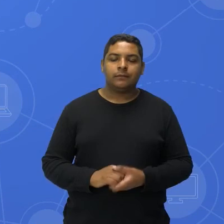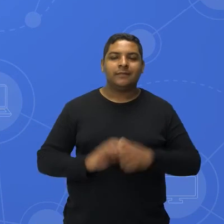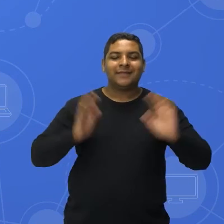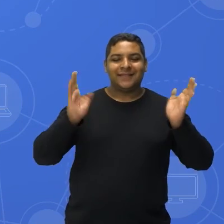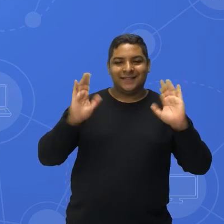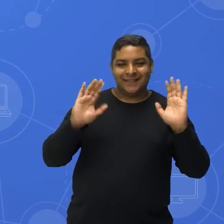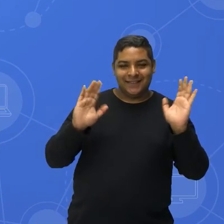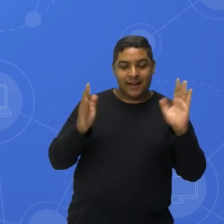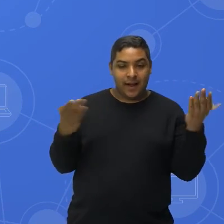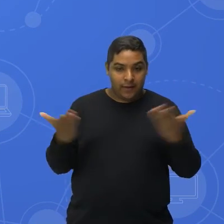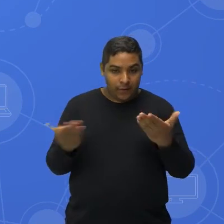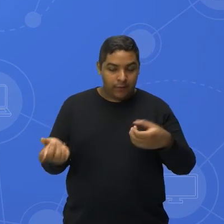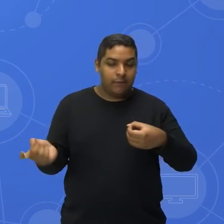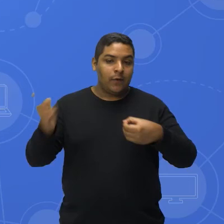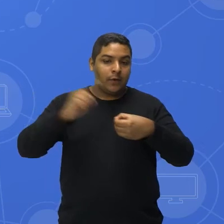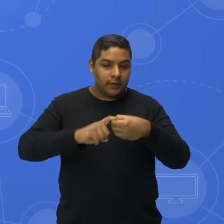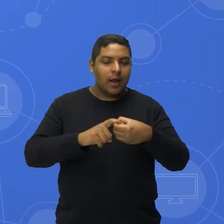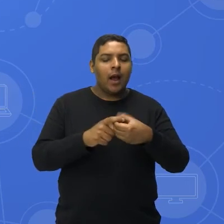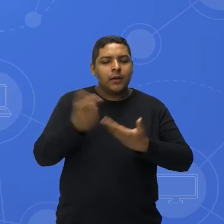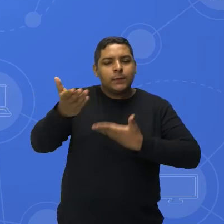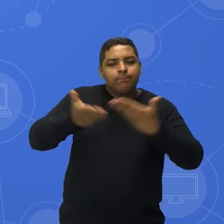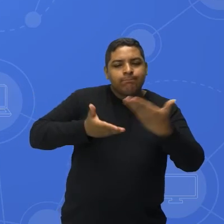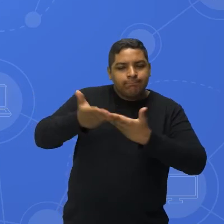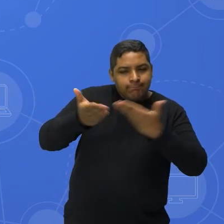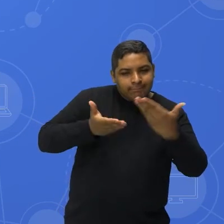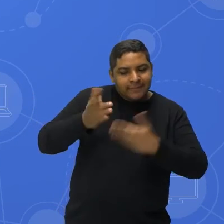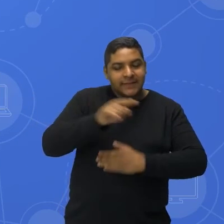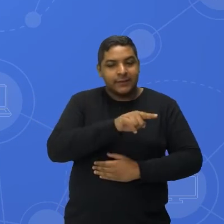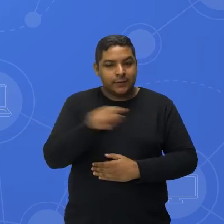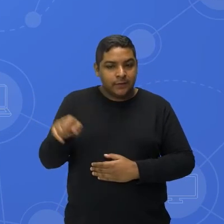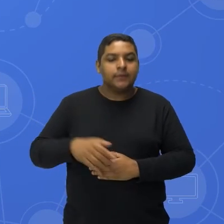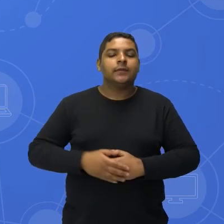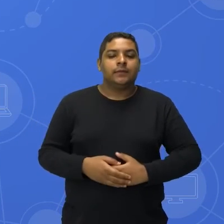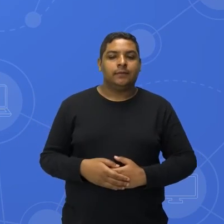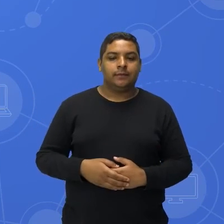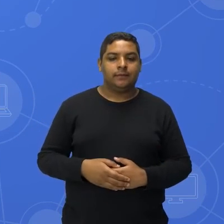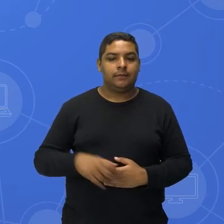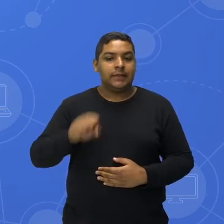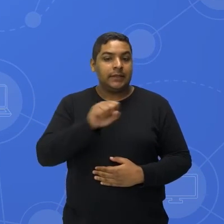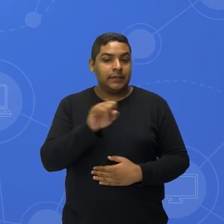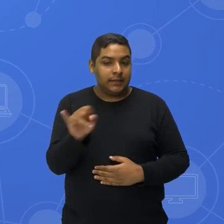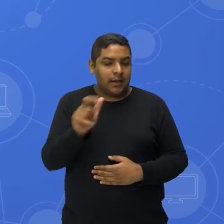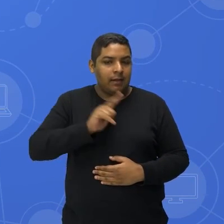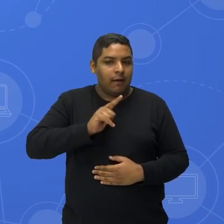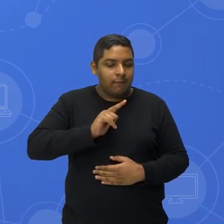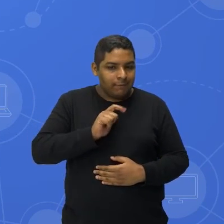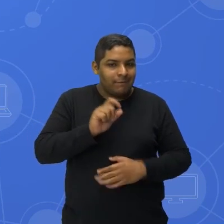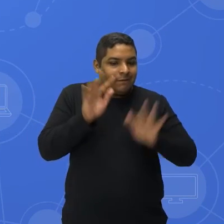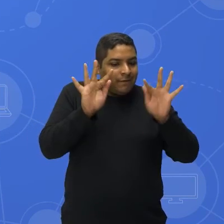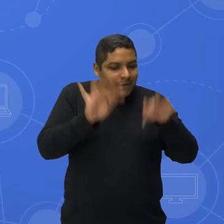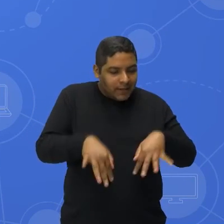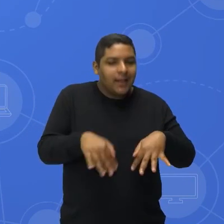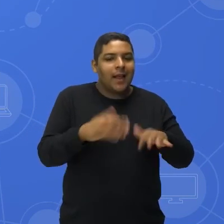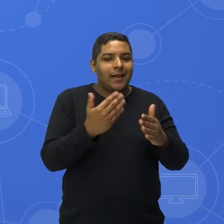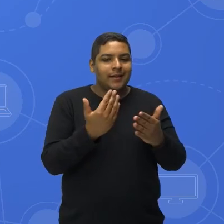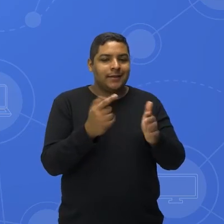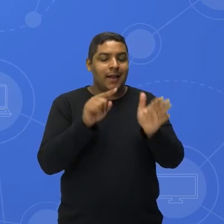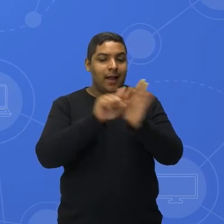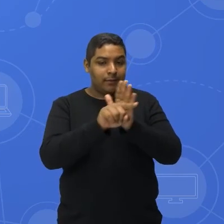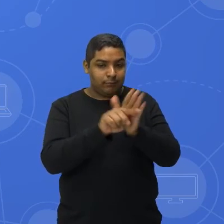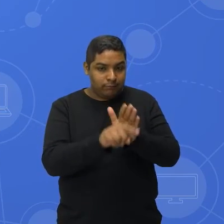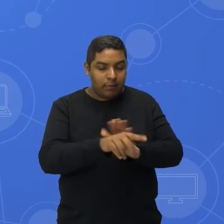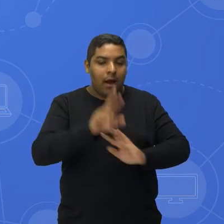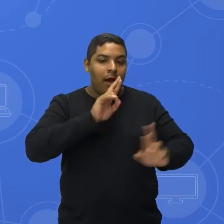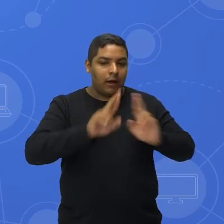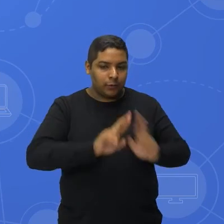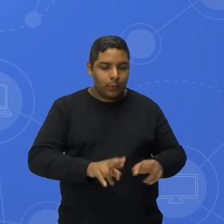Olá, retornamos aqui para o momento da interatividade. Caso você tenha finalizado aí as questões, ainda dá tempo